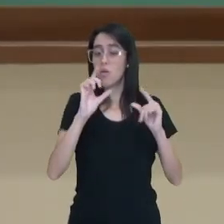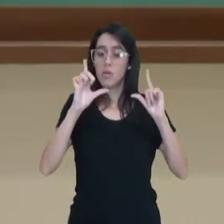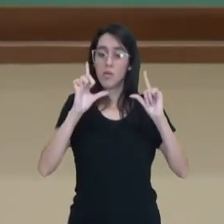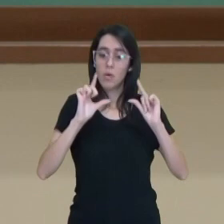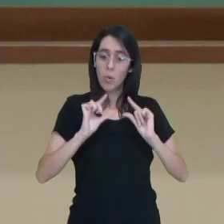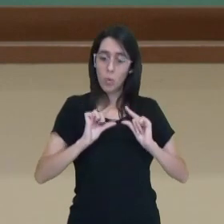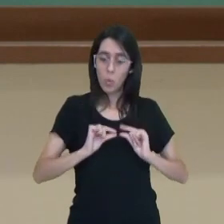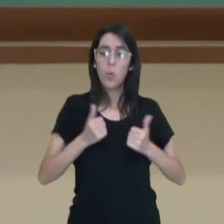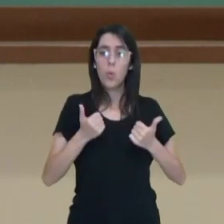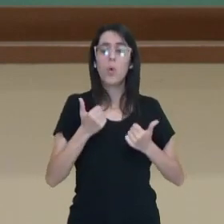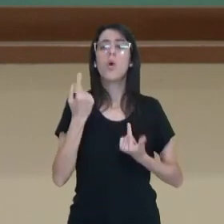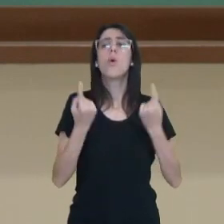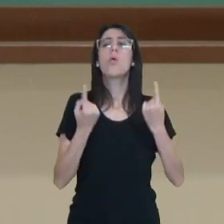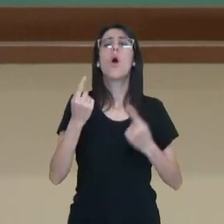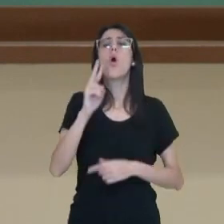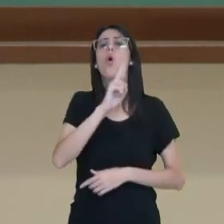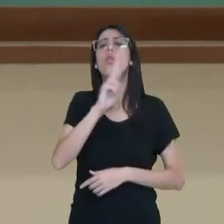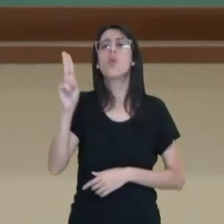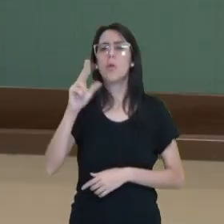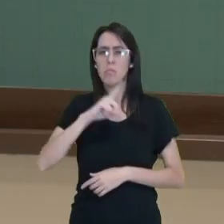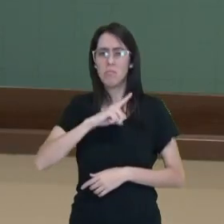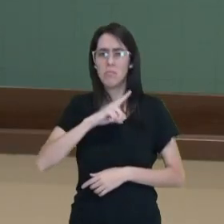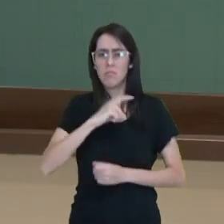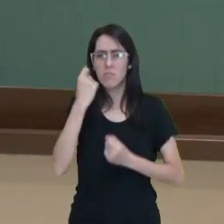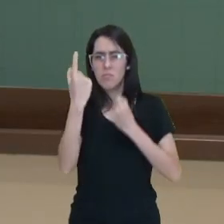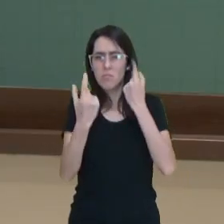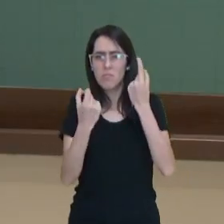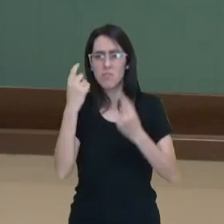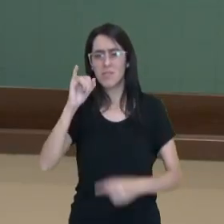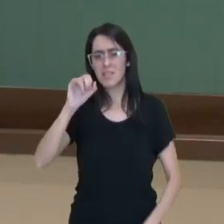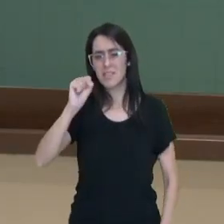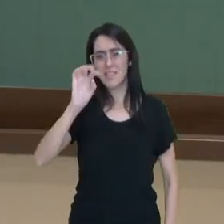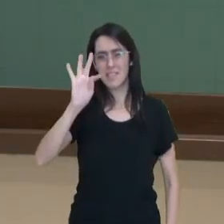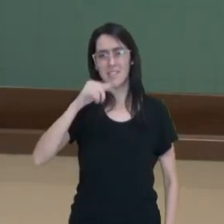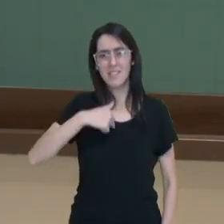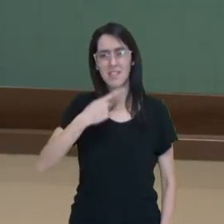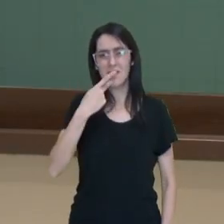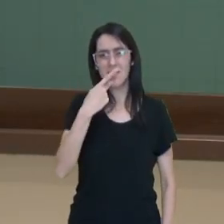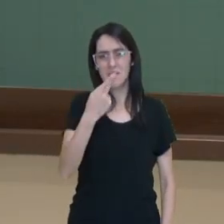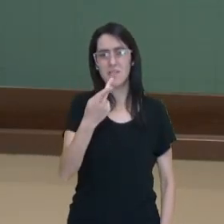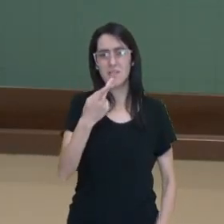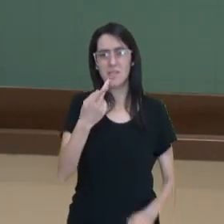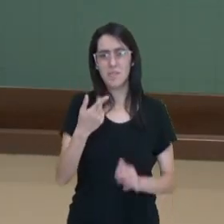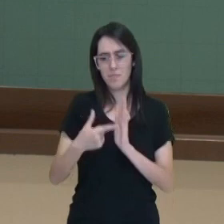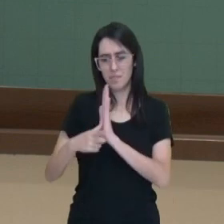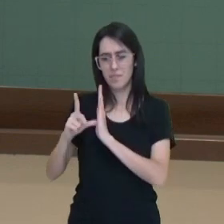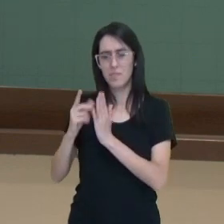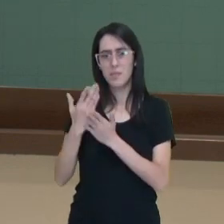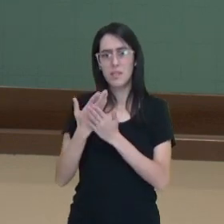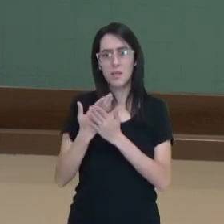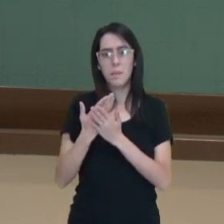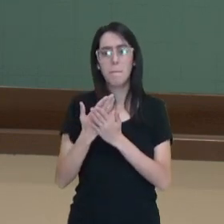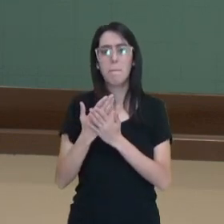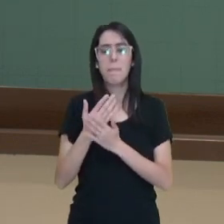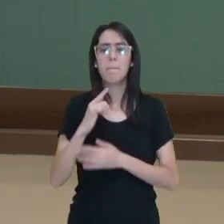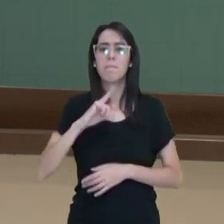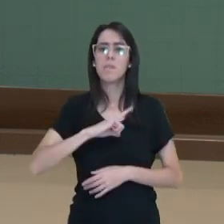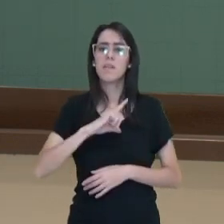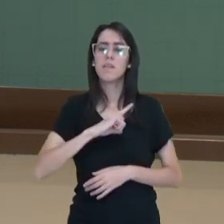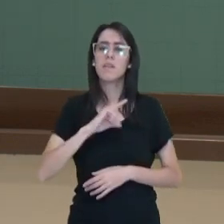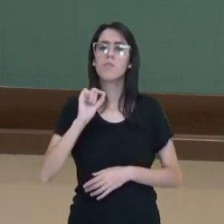fato curar? Será que tem alguma dessas istes que eu comentei, né, que foram comentadas aqui ao longo dessa aula, e que